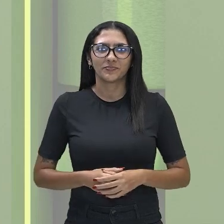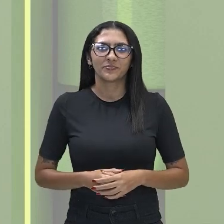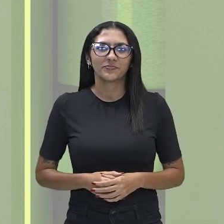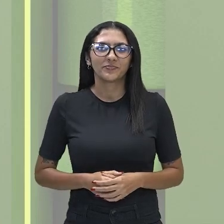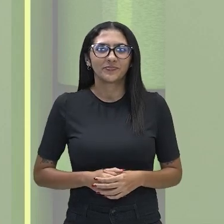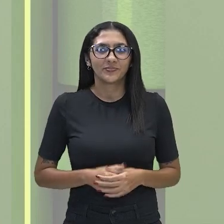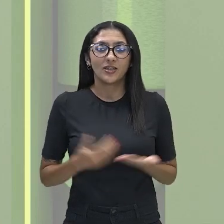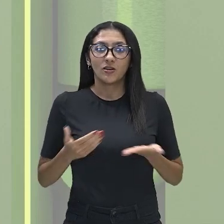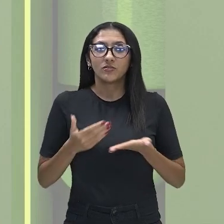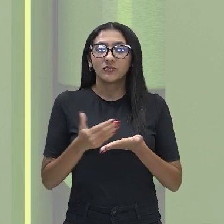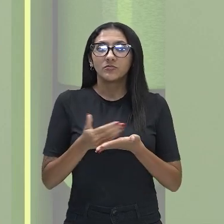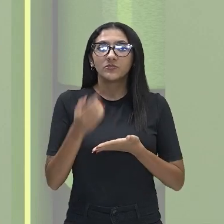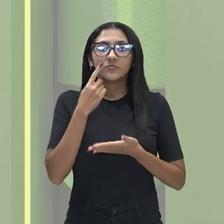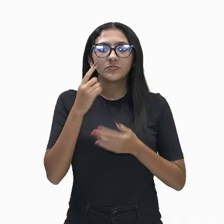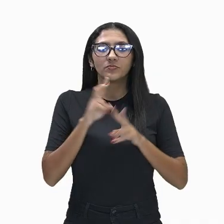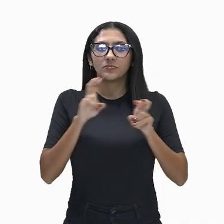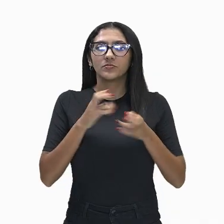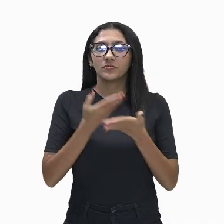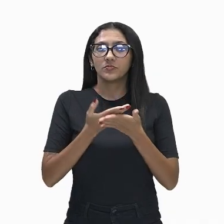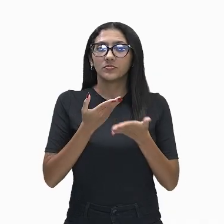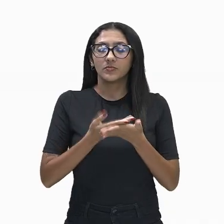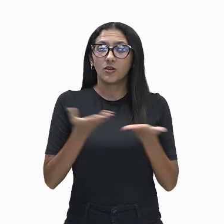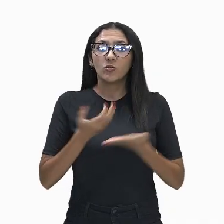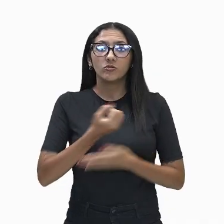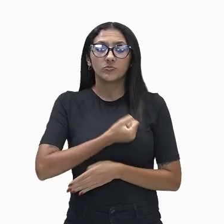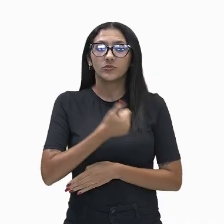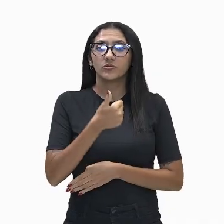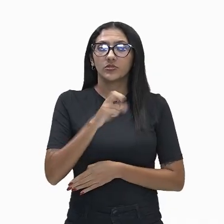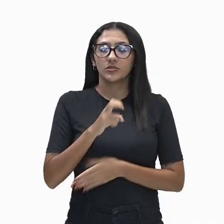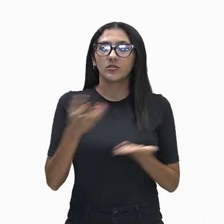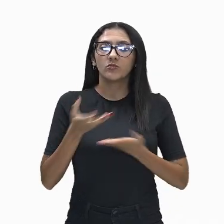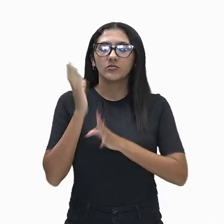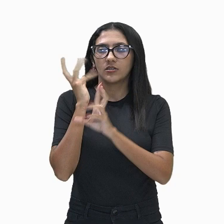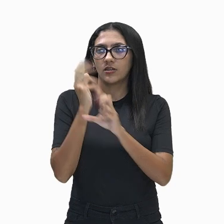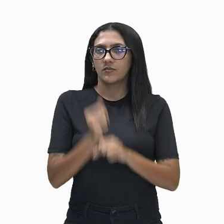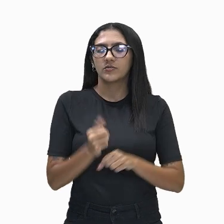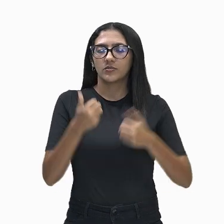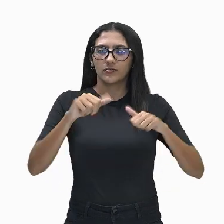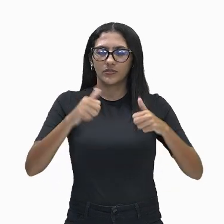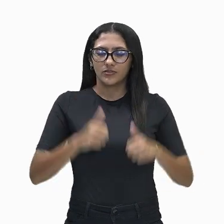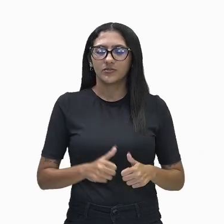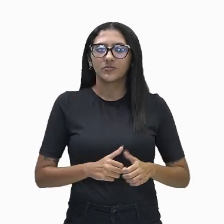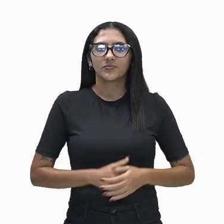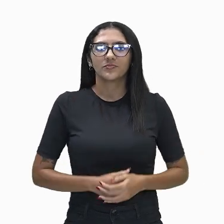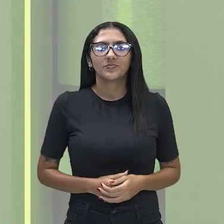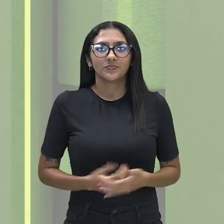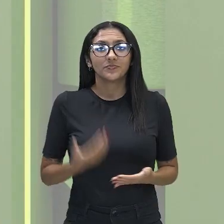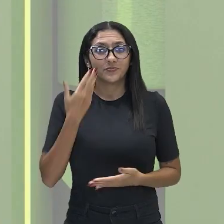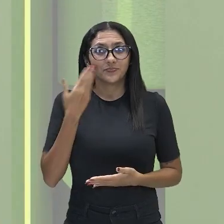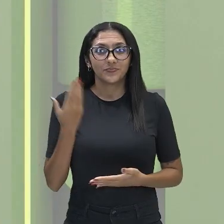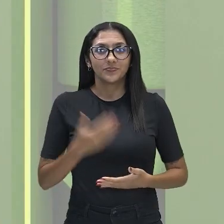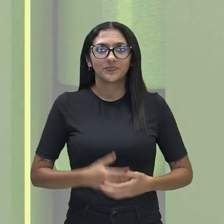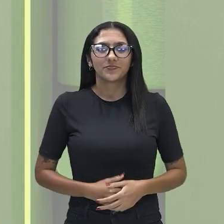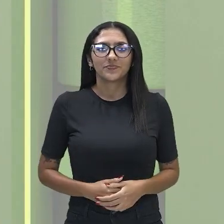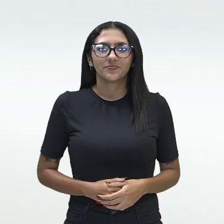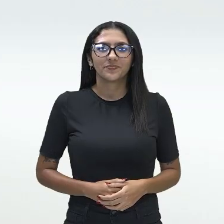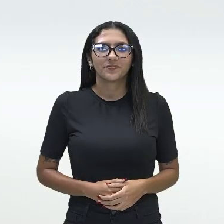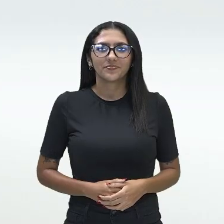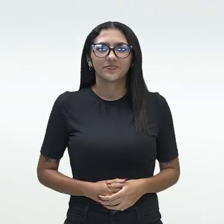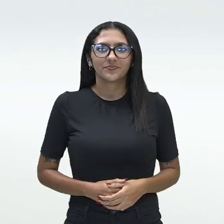E vamos para a nossa aula de número 15, revisão e avaliação. E vamos para a nossa